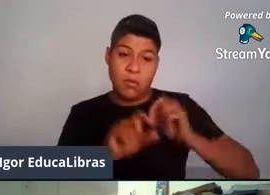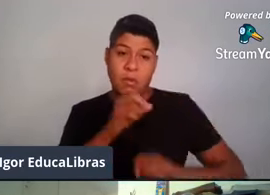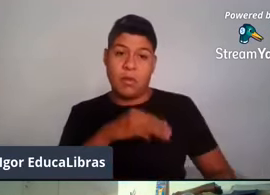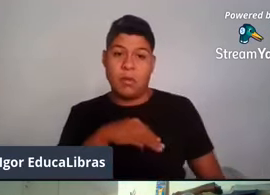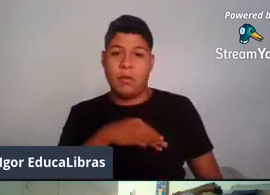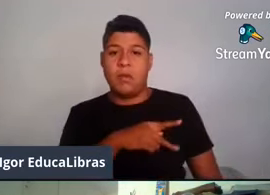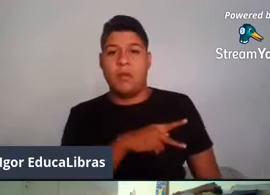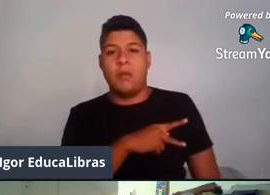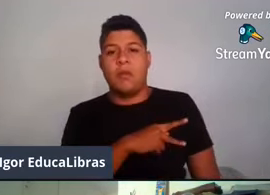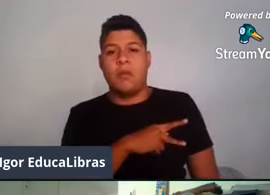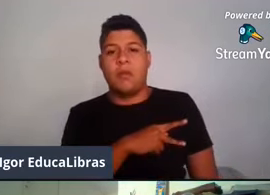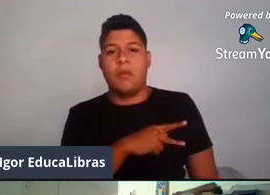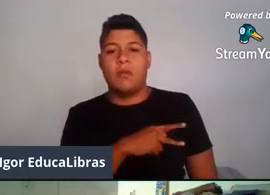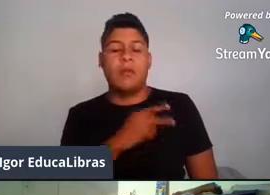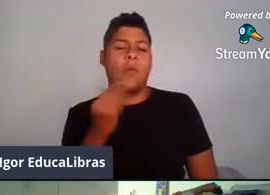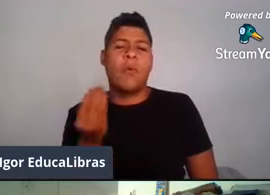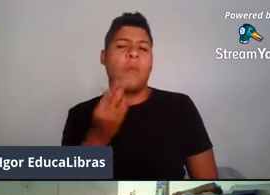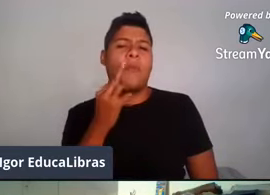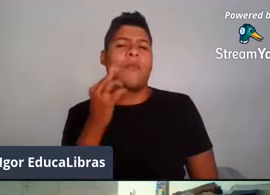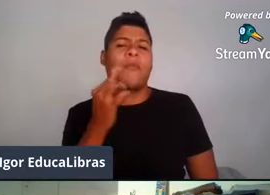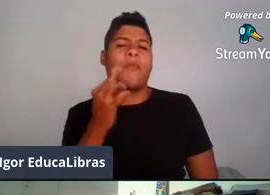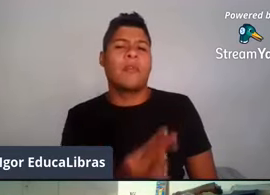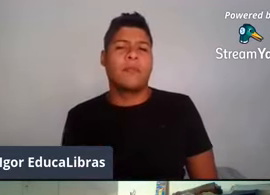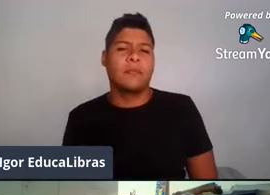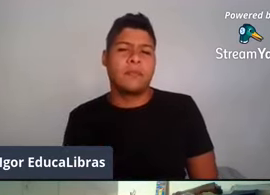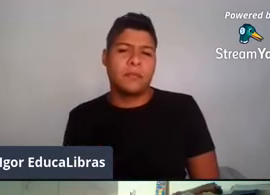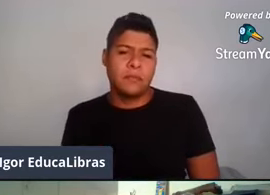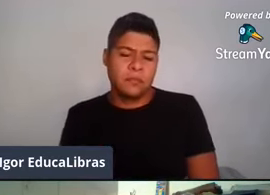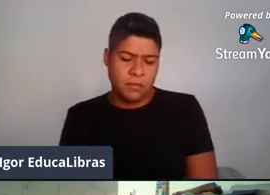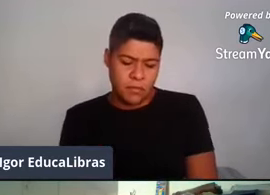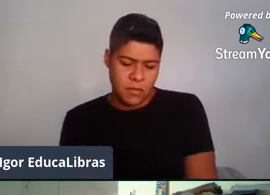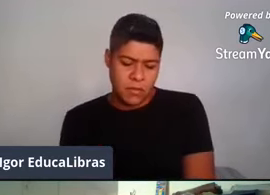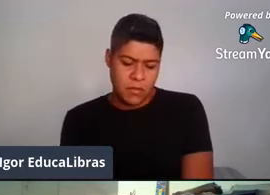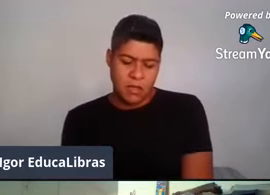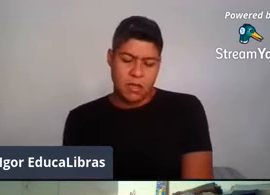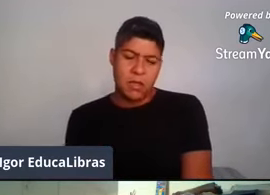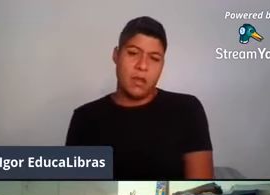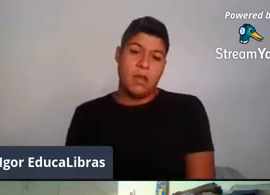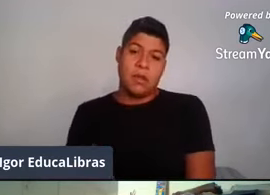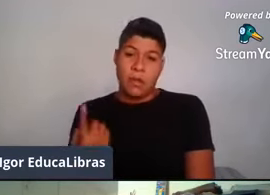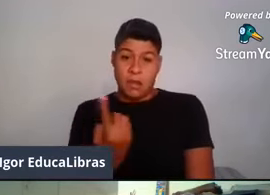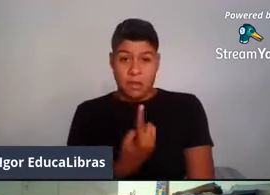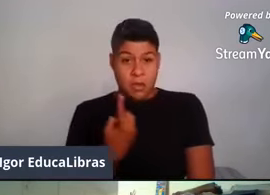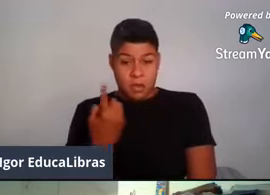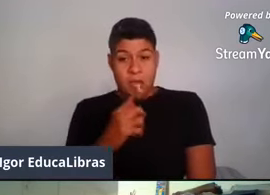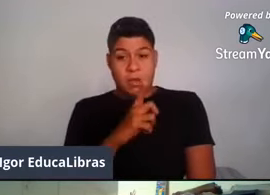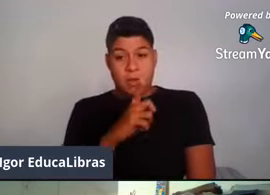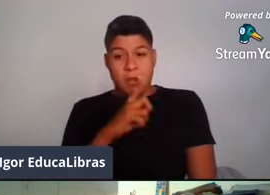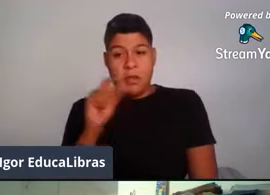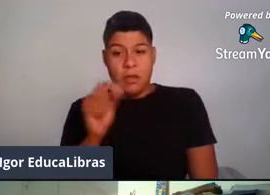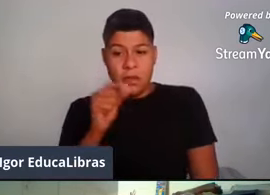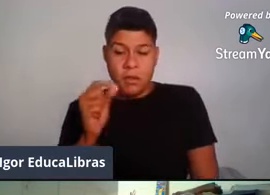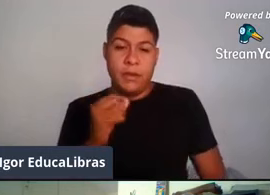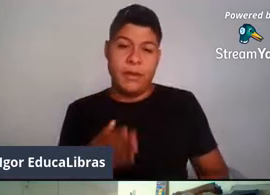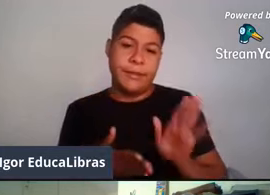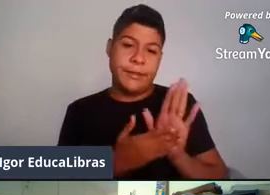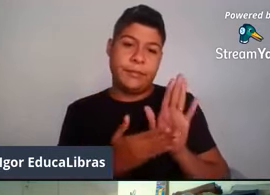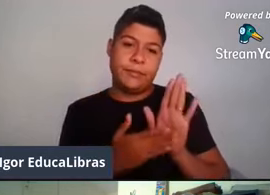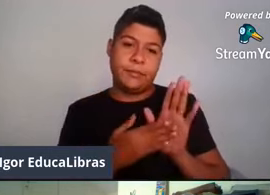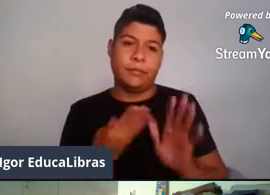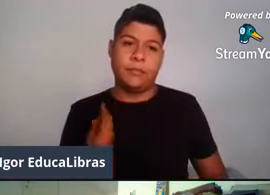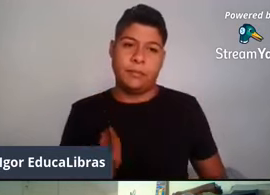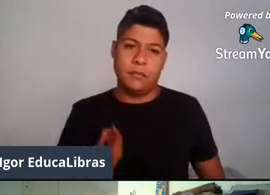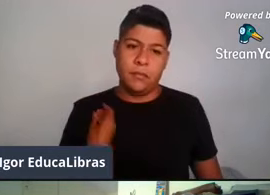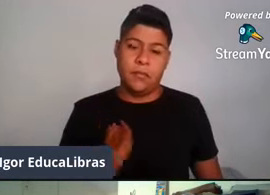Público. Como é que você vê isso? Nós temos, ontologicamente, é nosso papel mesmo, mas eu